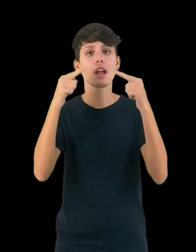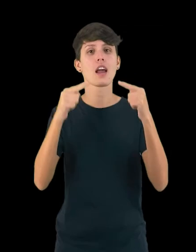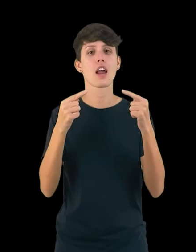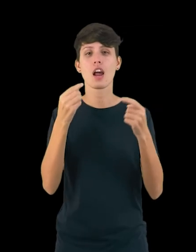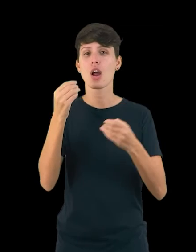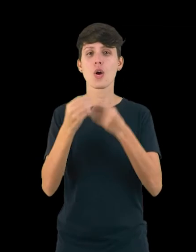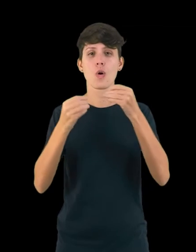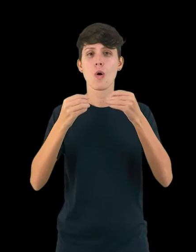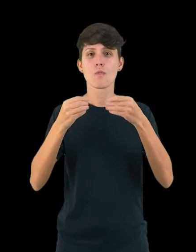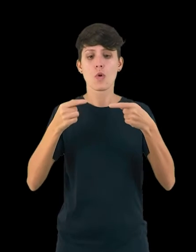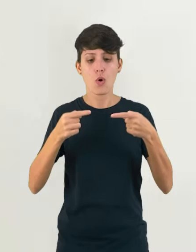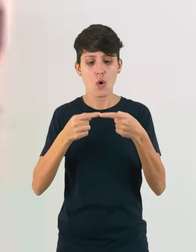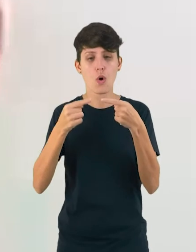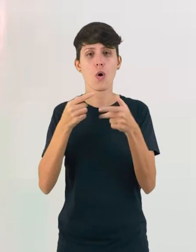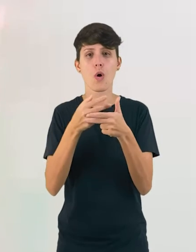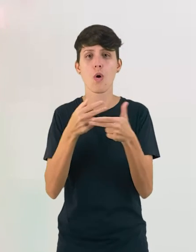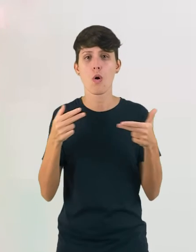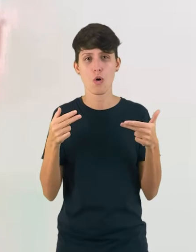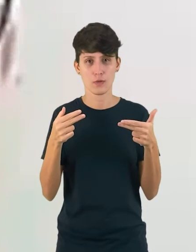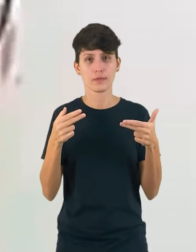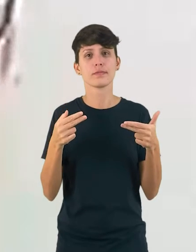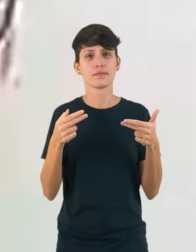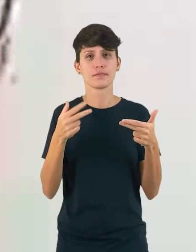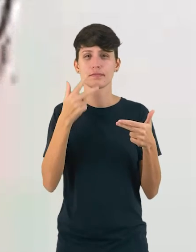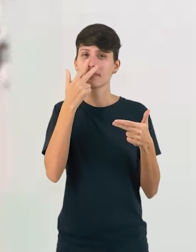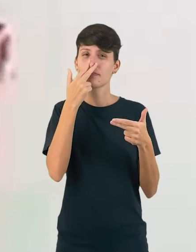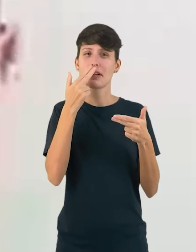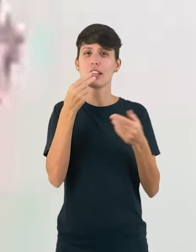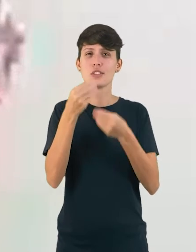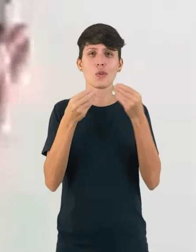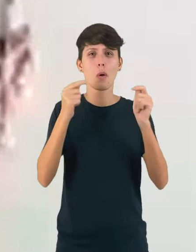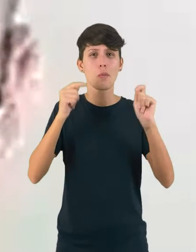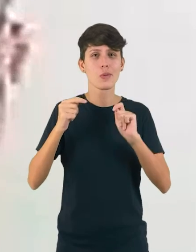de ter um restabelecimento, pelo menos